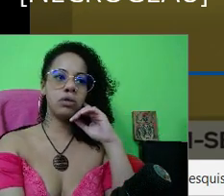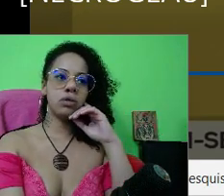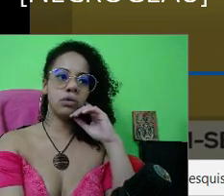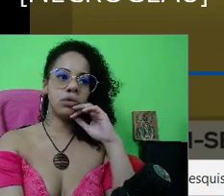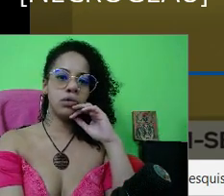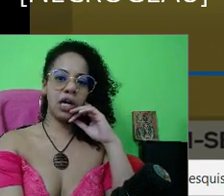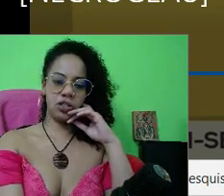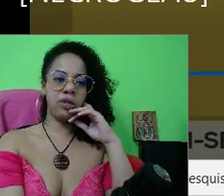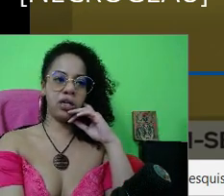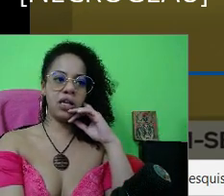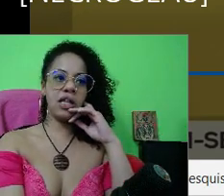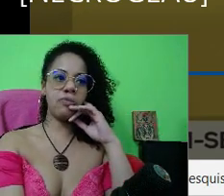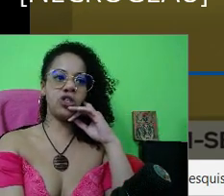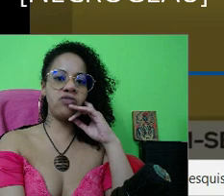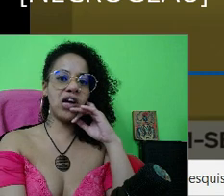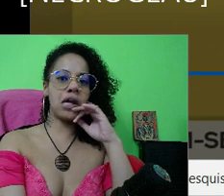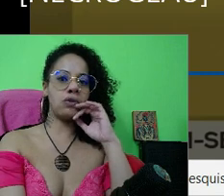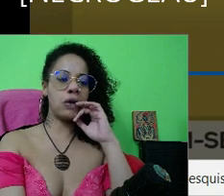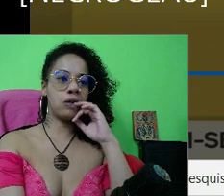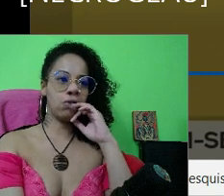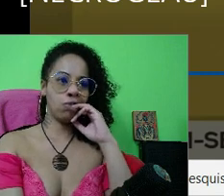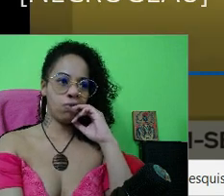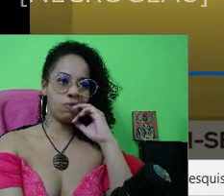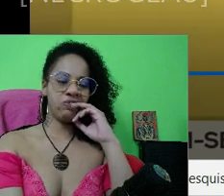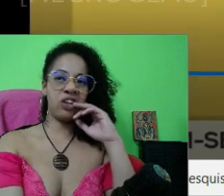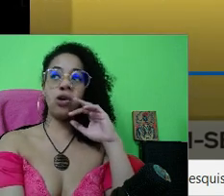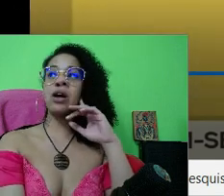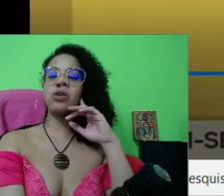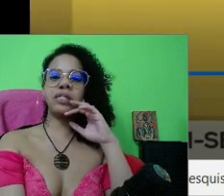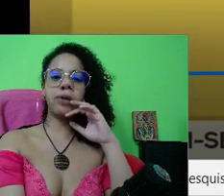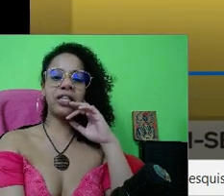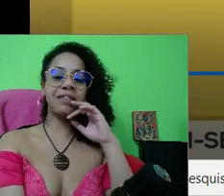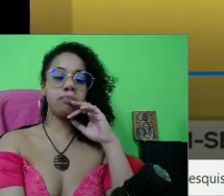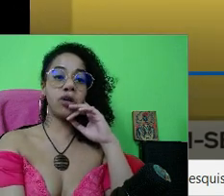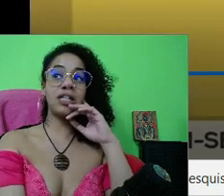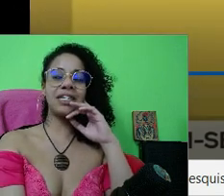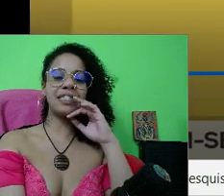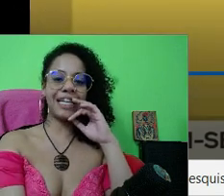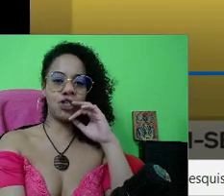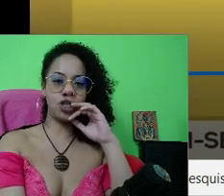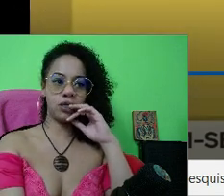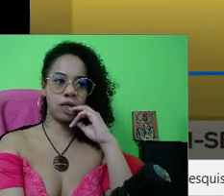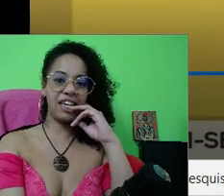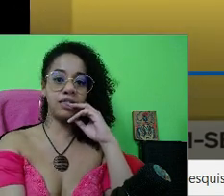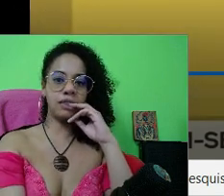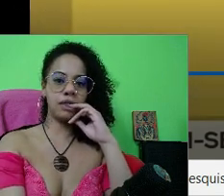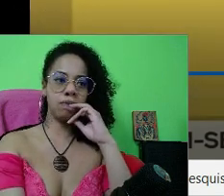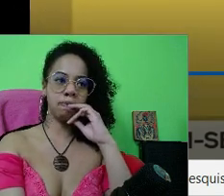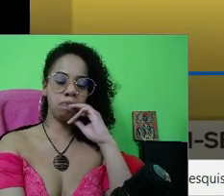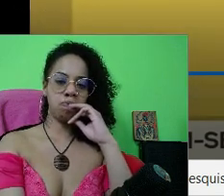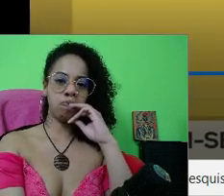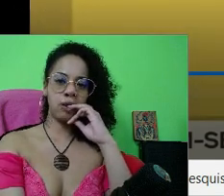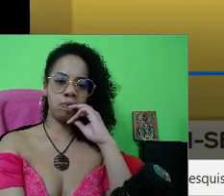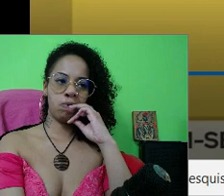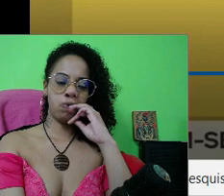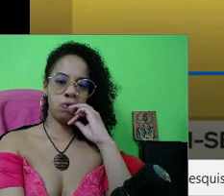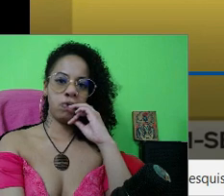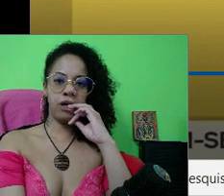advogado a Soberana tem um monte de advogado falou alguma coisa bota 7 15